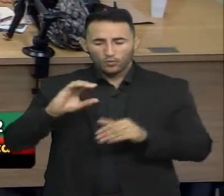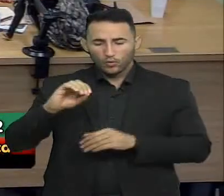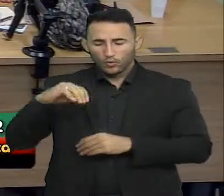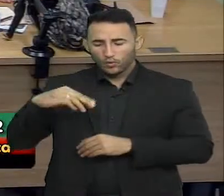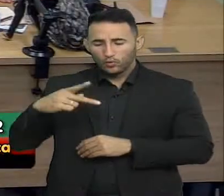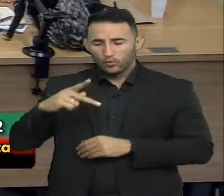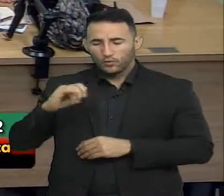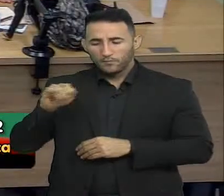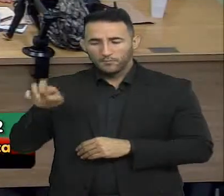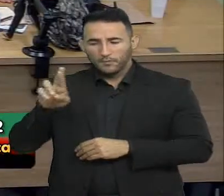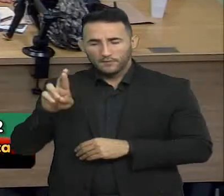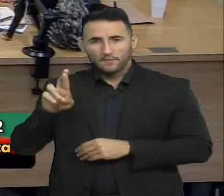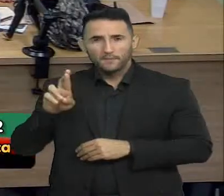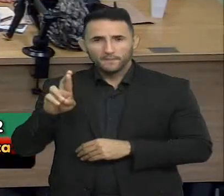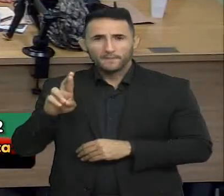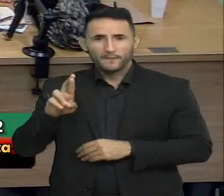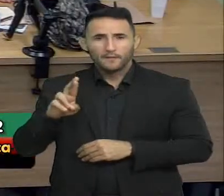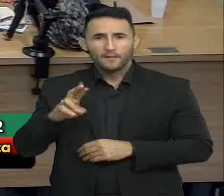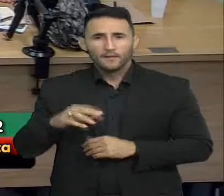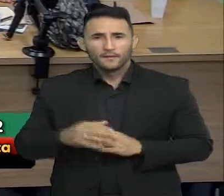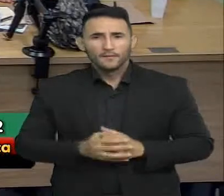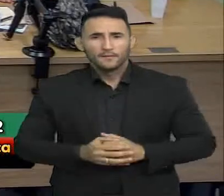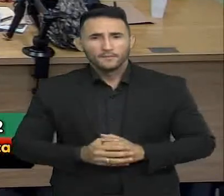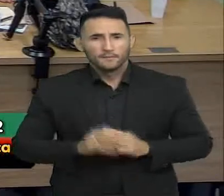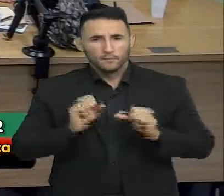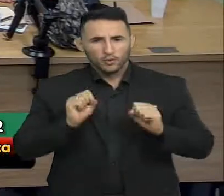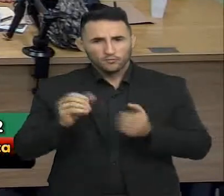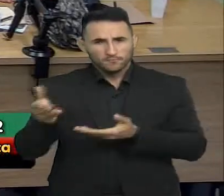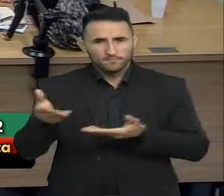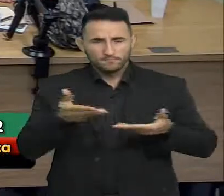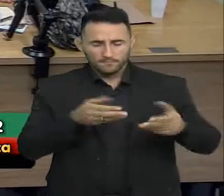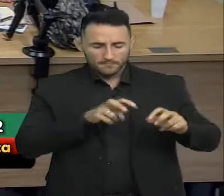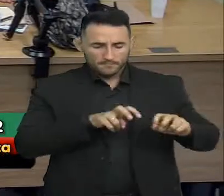favor, pode vir compor a mesa conosco.